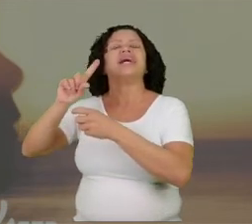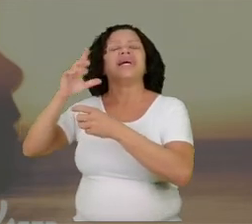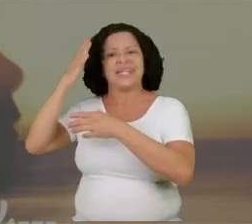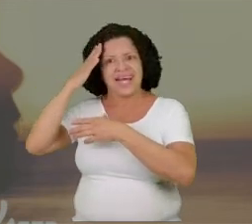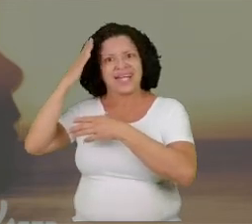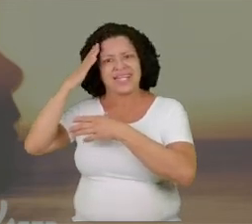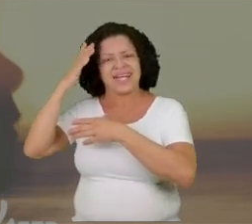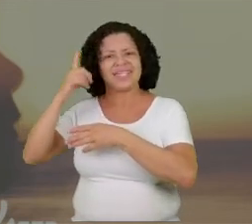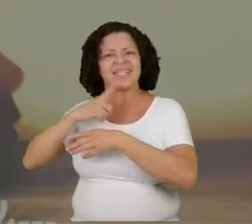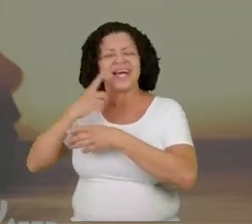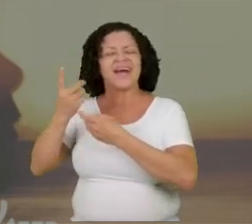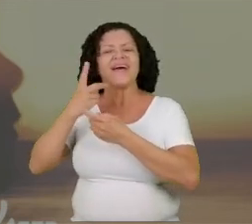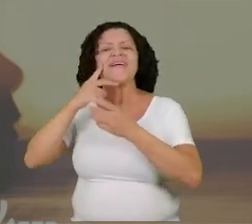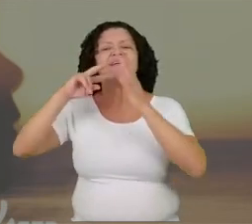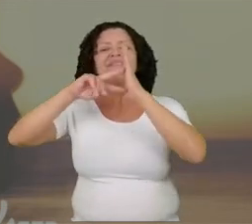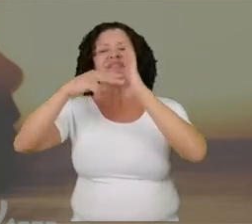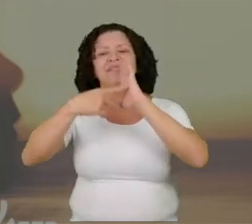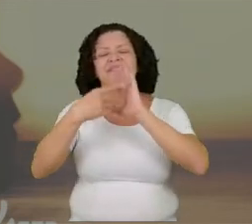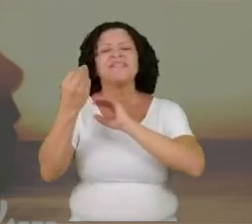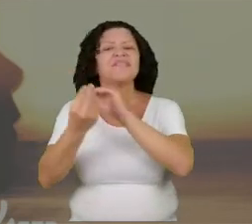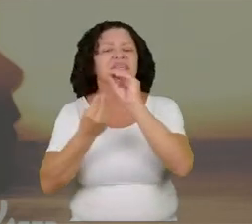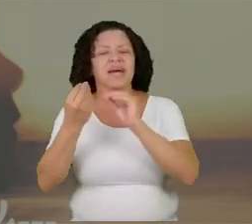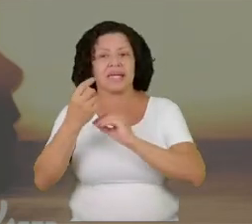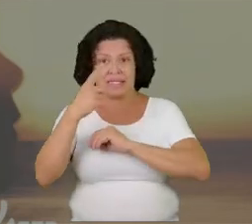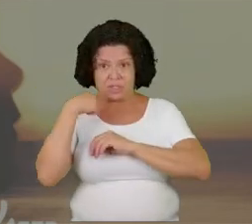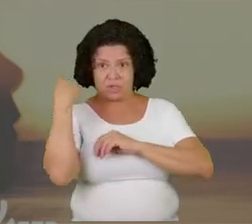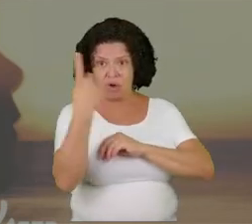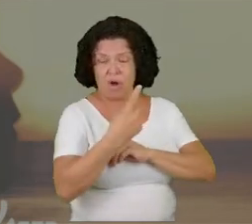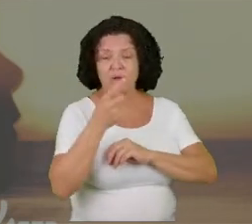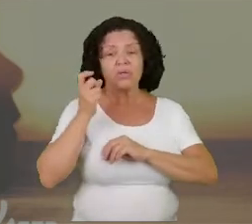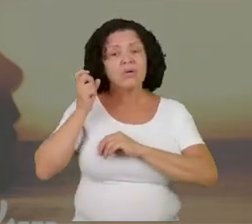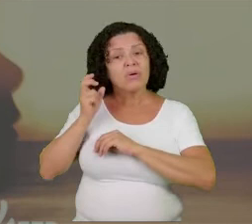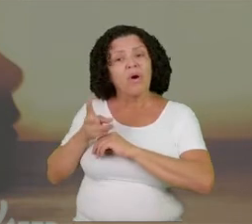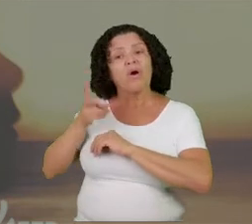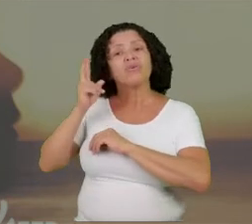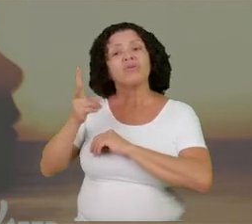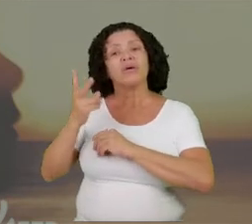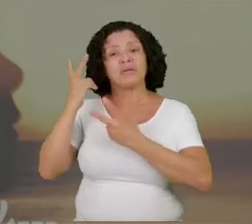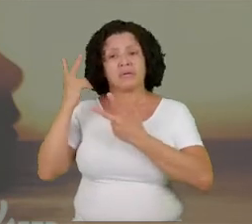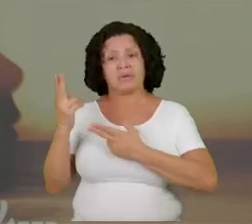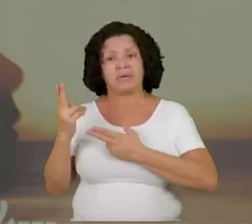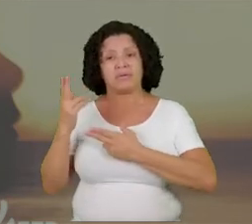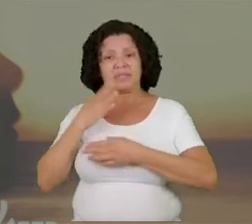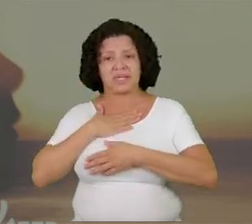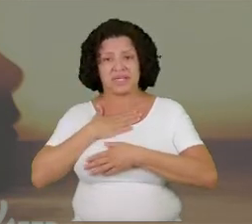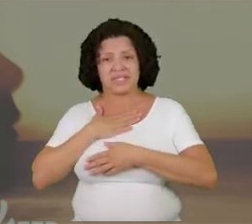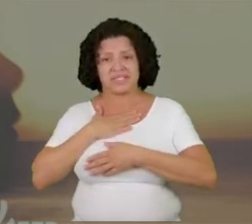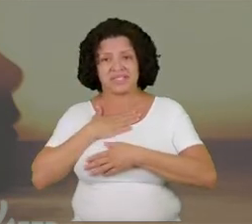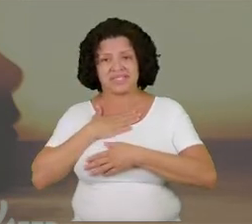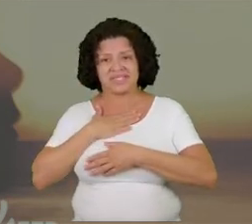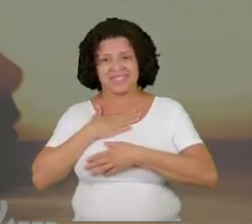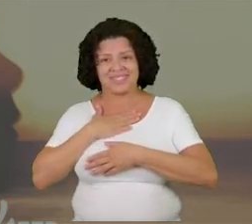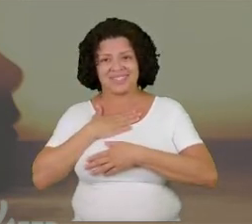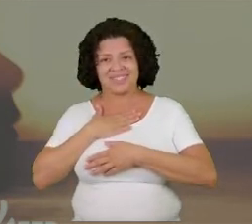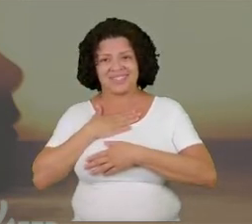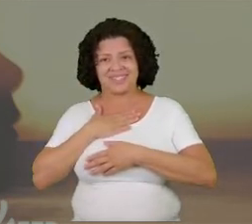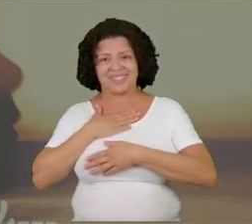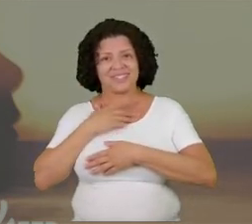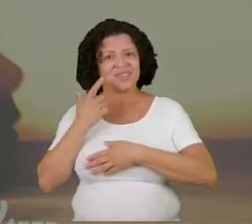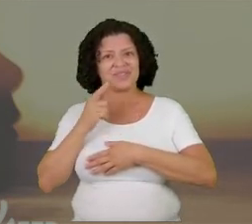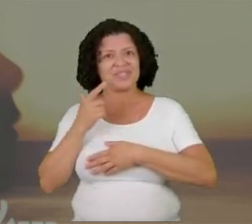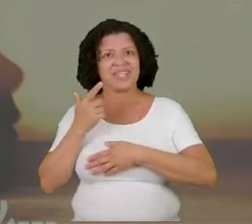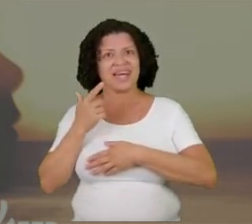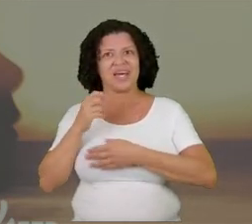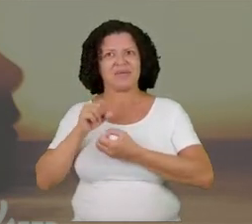saltos. O que Emmanuel está nos dizendo? Que nós continuaremos os mesmos, né? Não vai haver